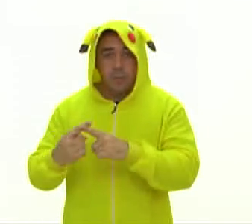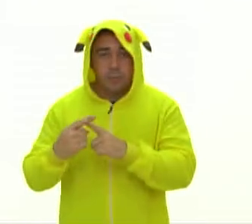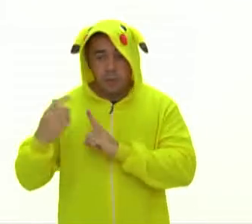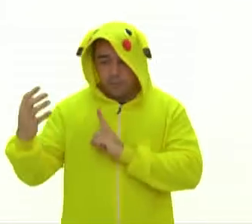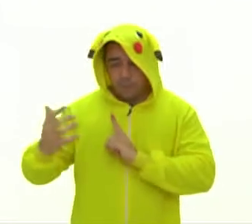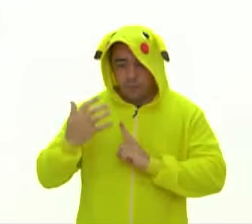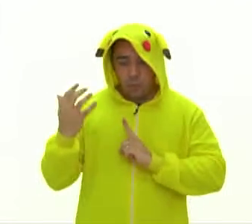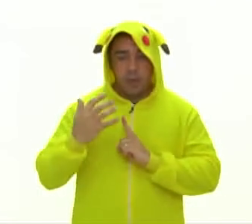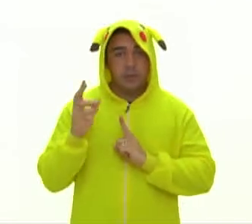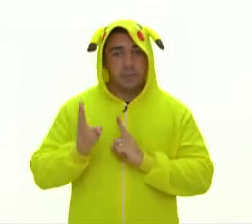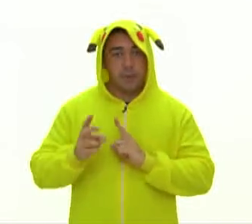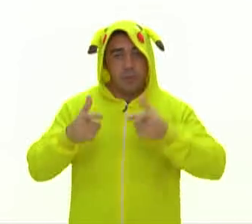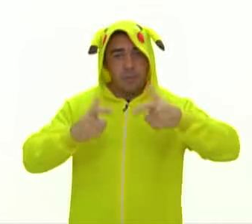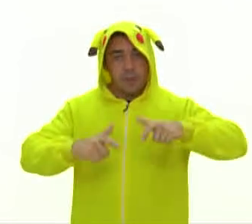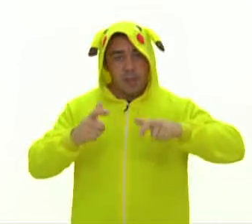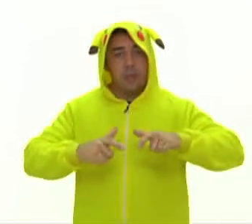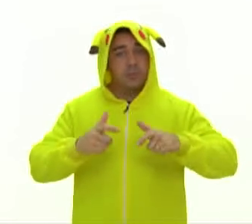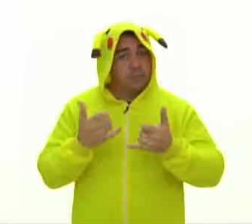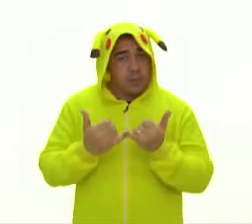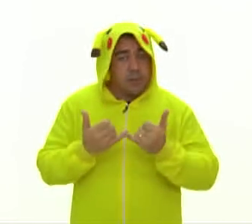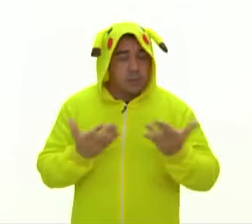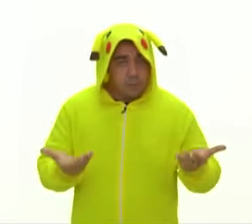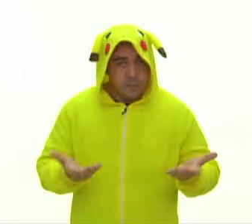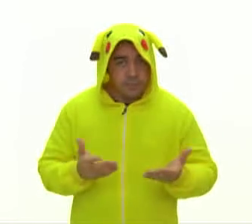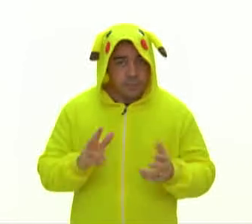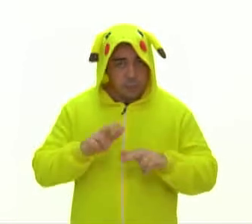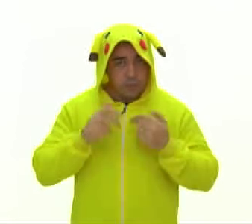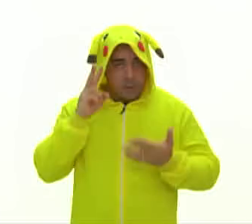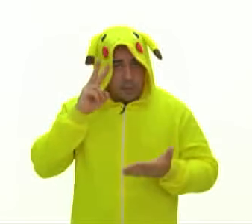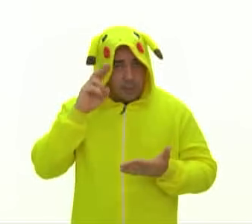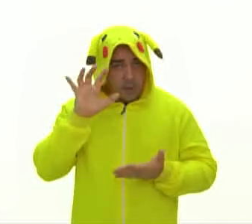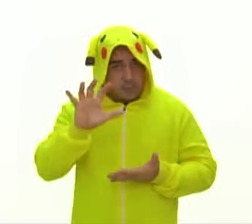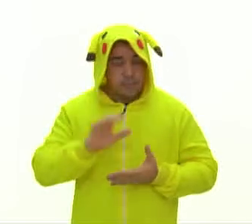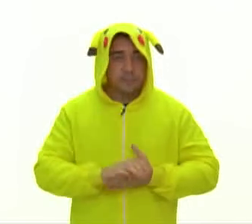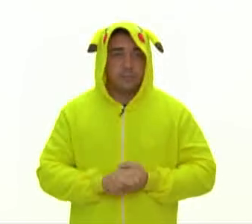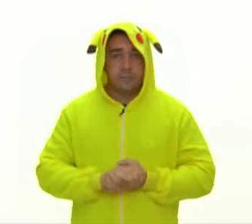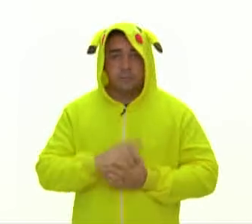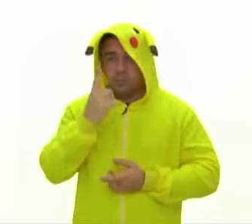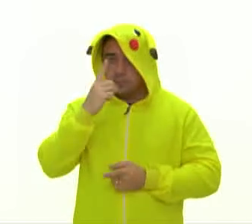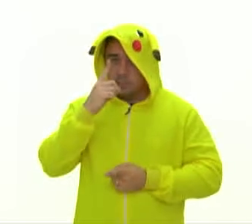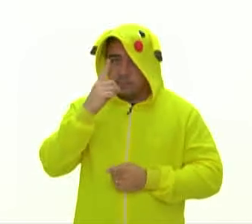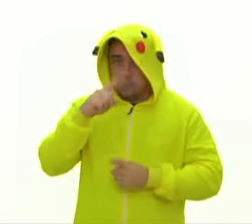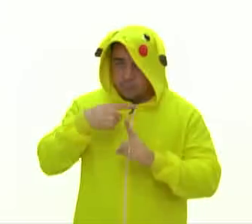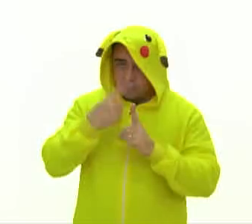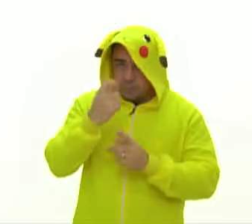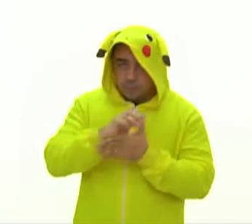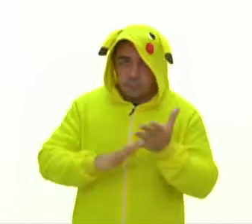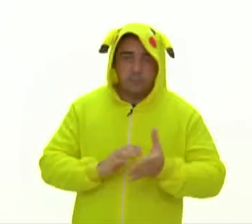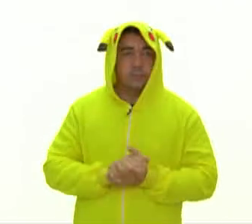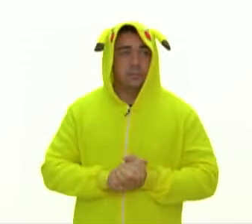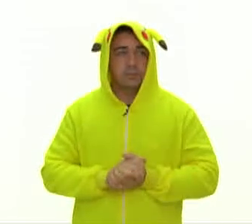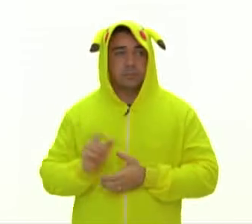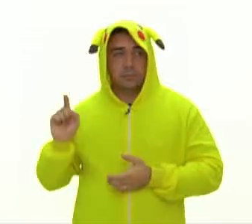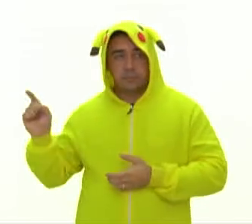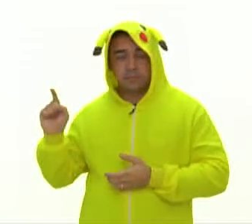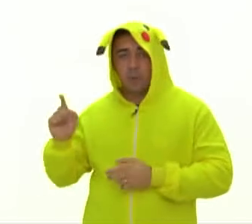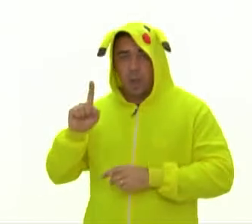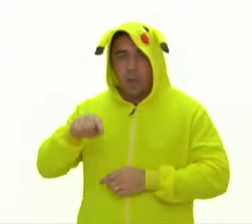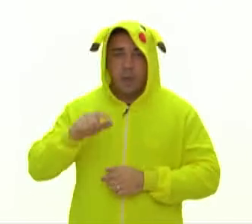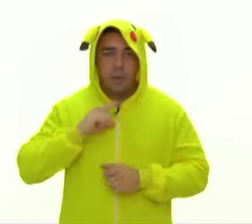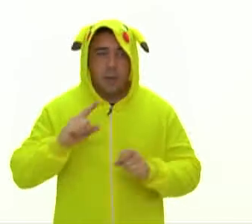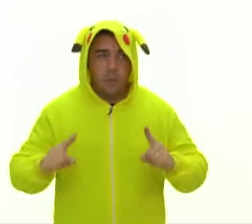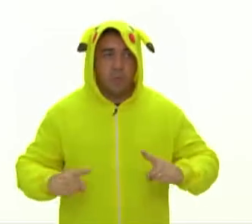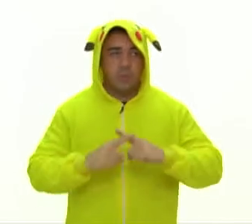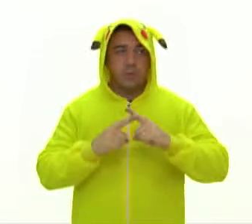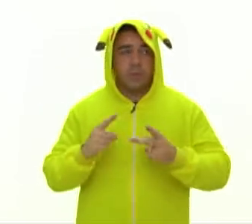seletiva semelhante, tá? Então, isso é importante lembrar também. Vamos para mais um exercício? Então, lá. A figura representa o